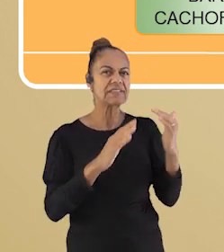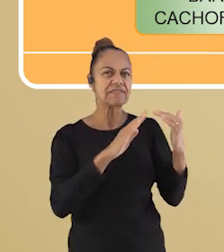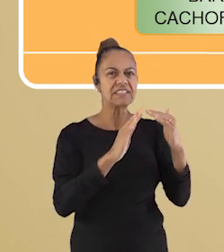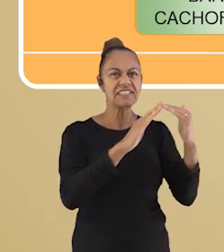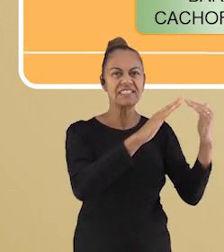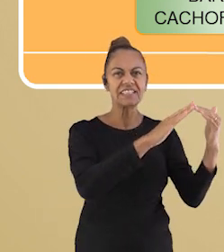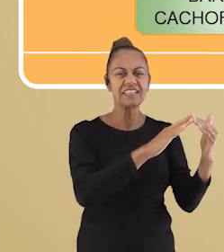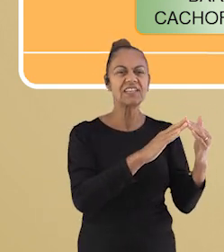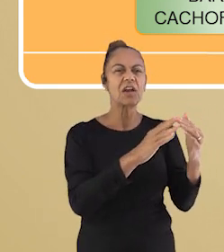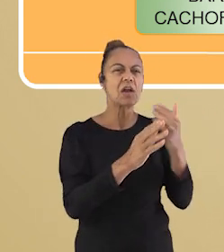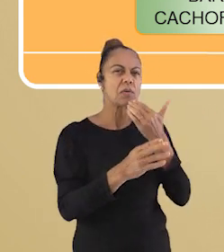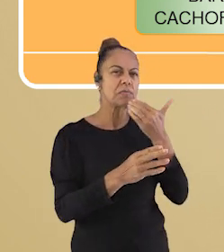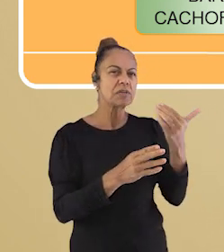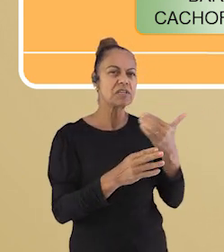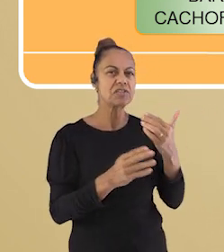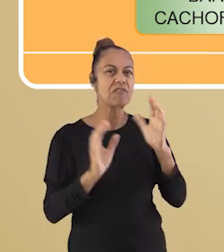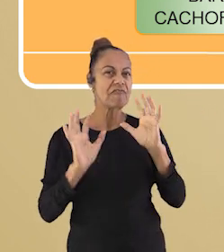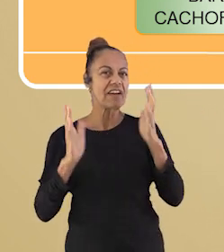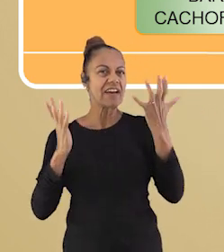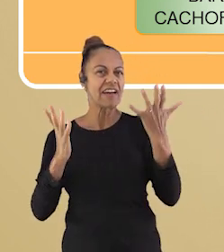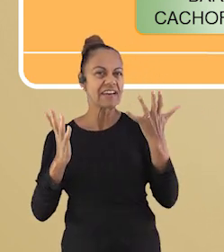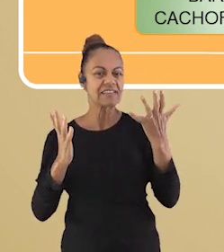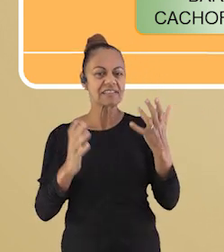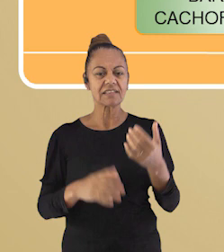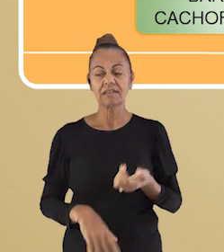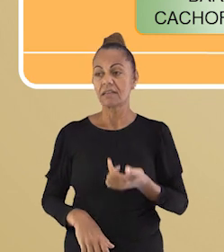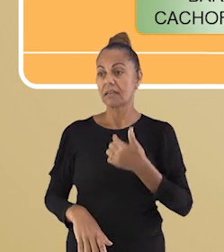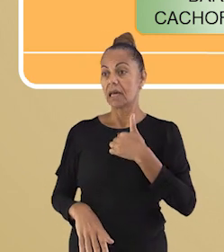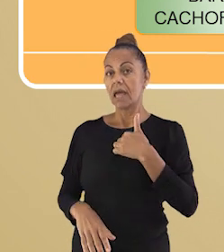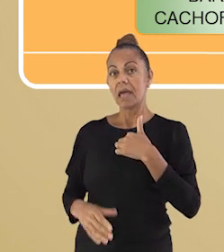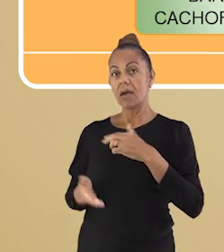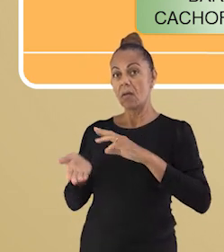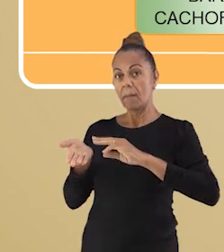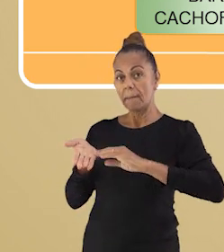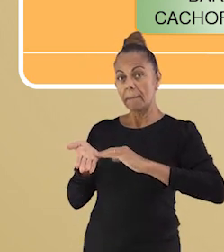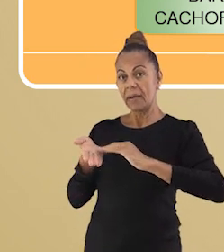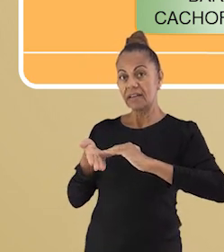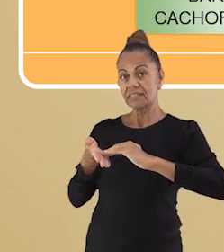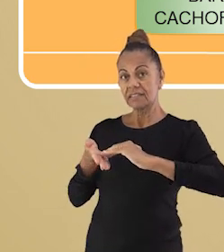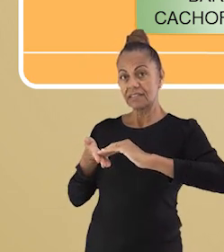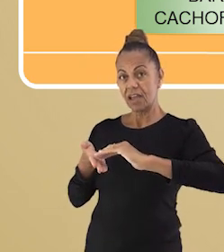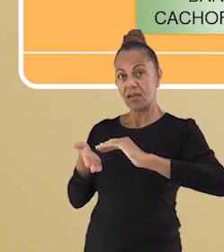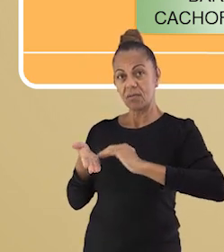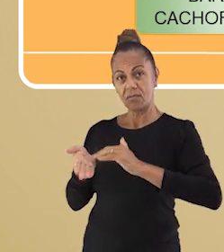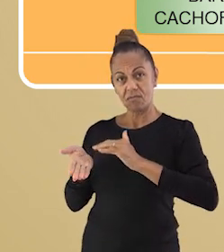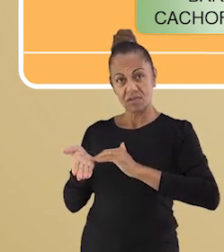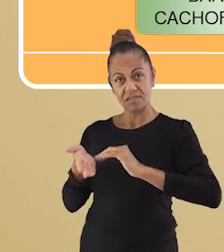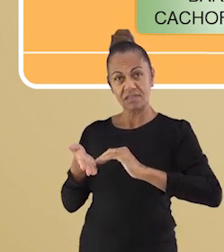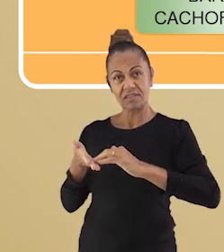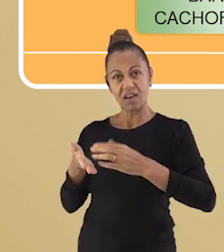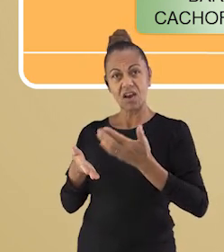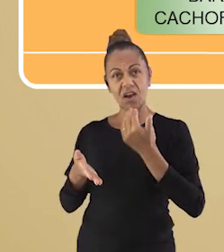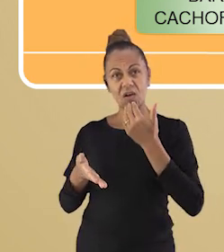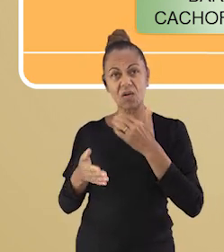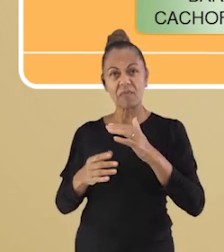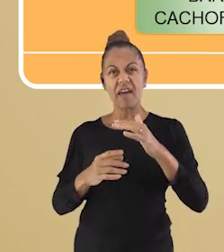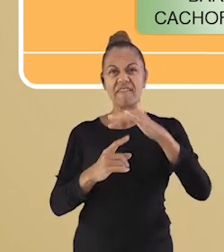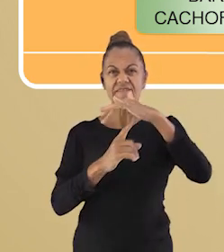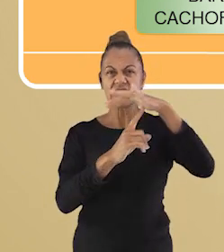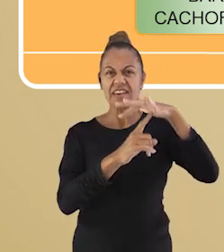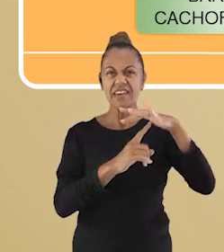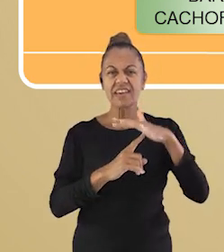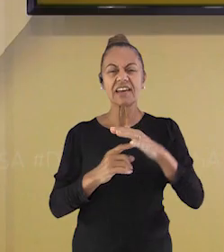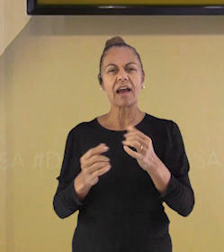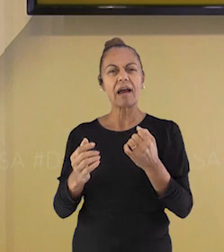vizinho para adoçar a sua festa? Eu mesma não resisto a um pastel com caldo de cana toda vez que vou à feira livre do meu